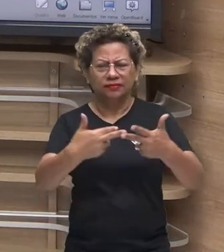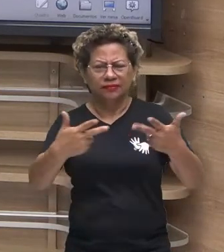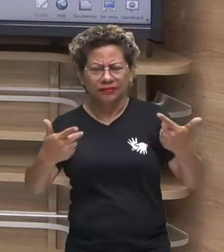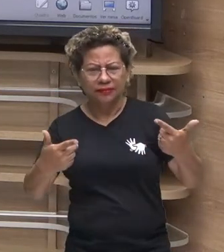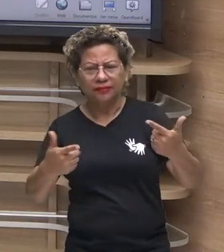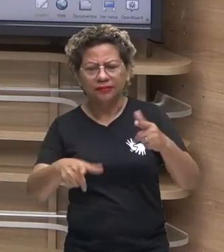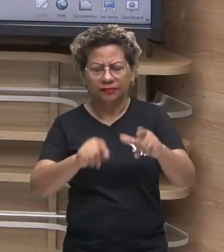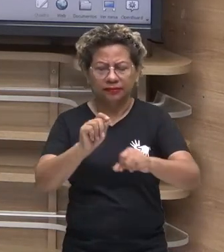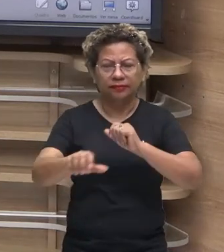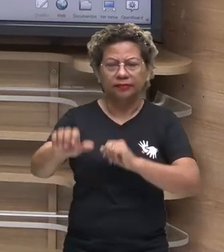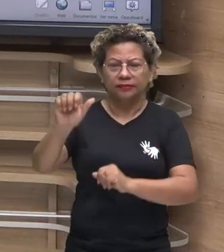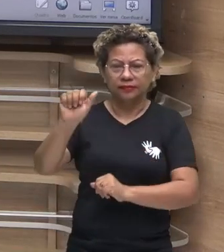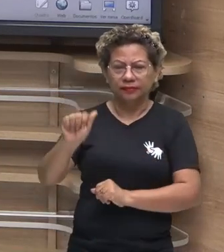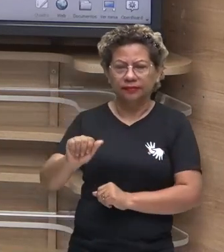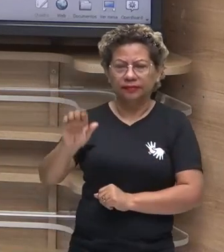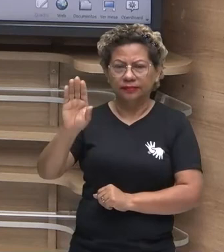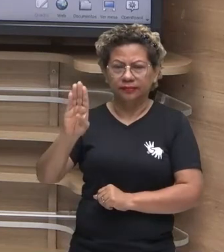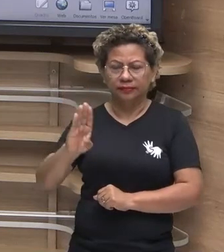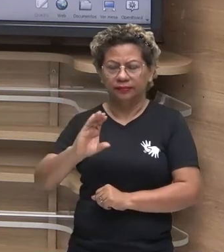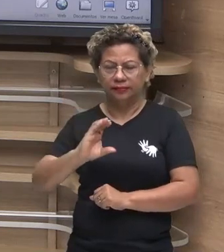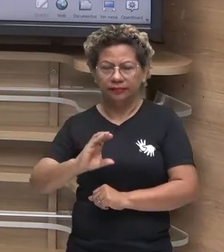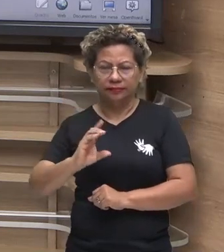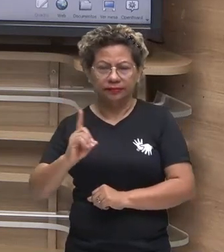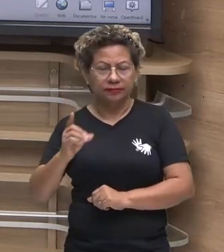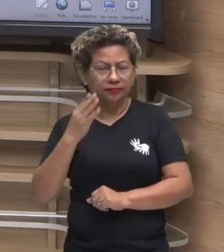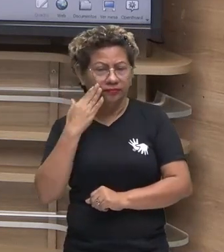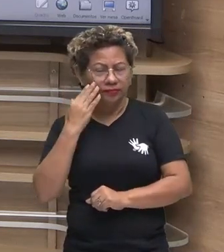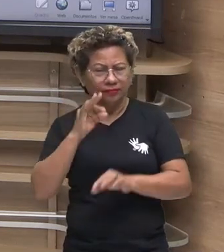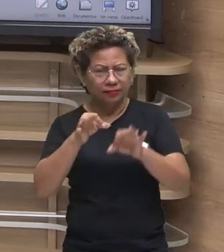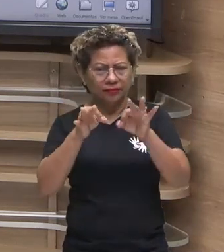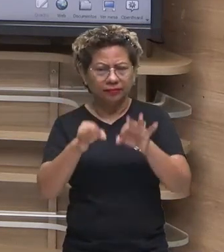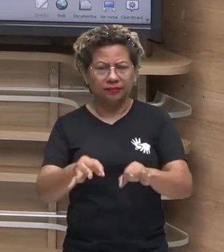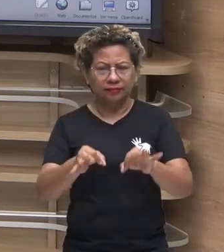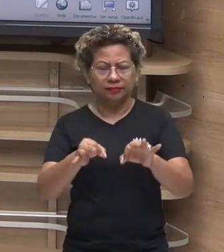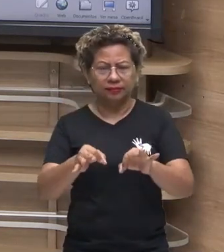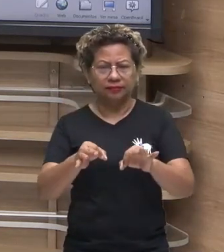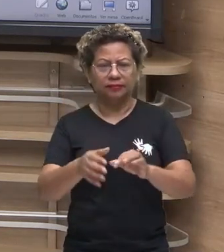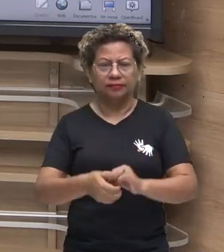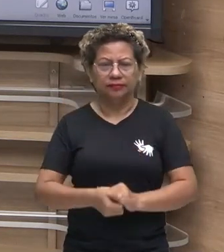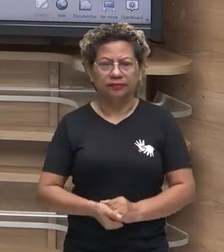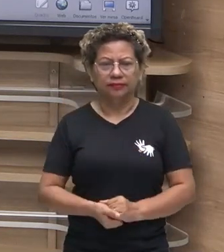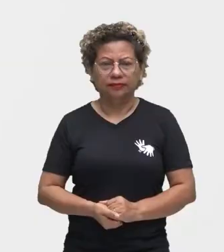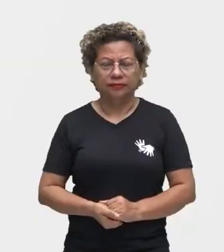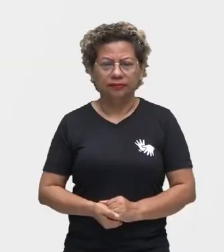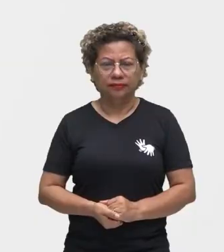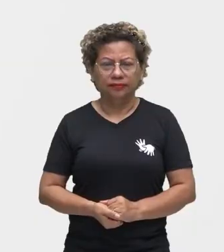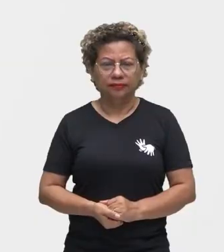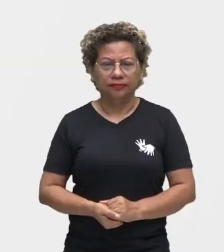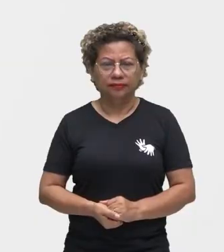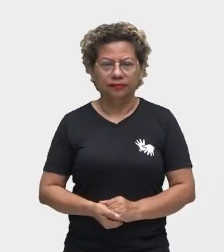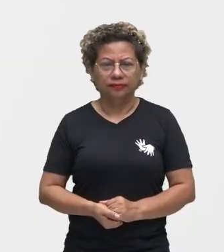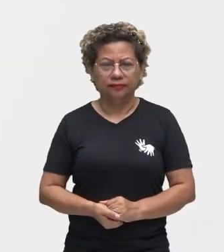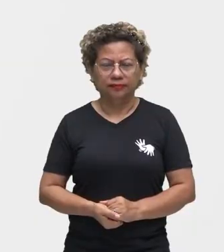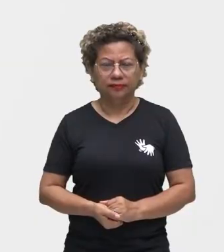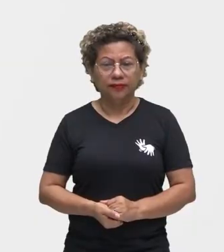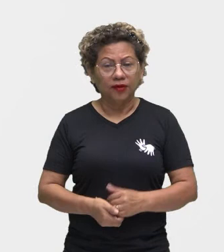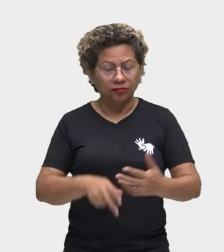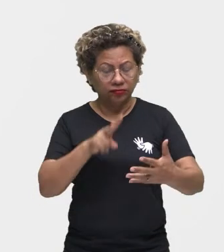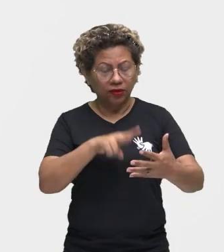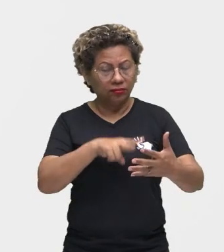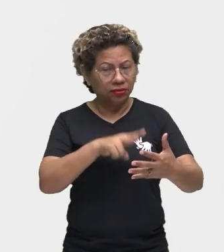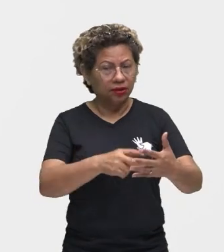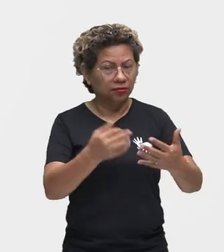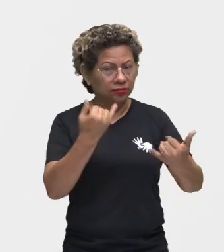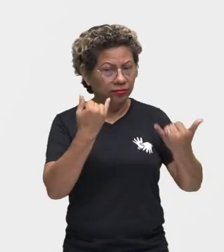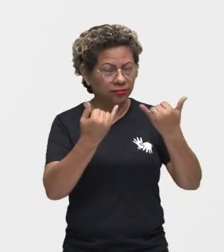escolheu B, que escolheu C, que escolheu D. Vamos agora para saber quem acertou. Vamos olhar a questão. Na questão eu